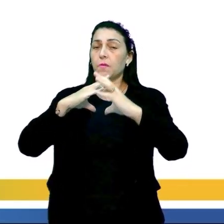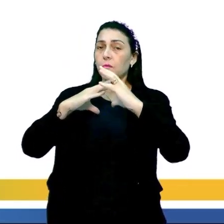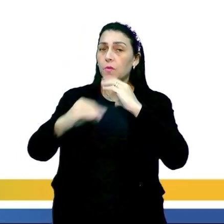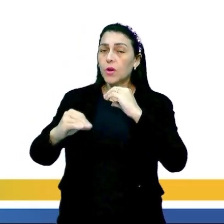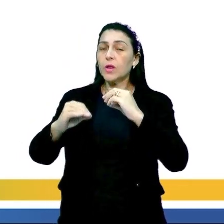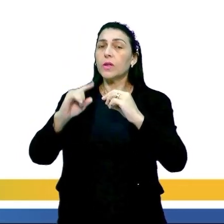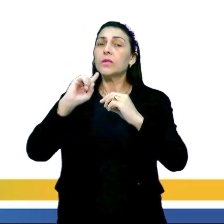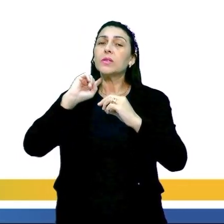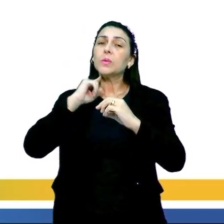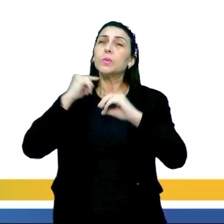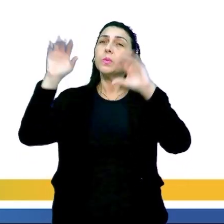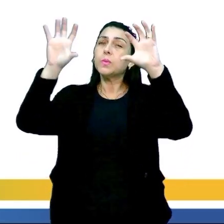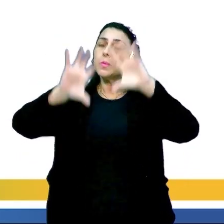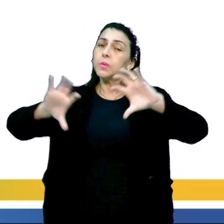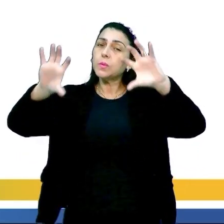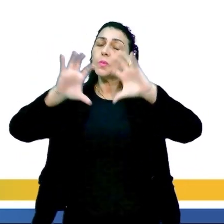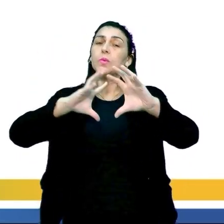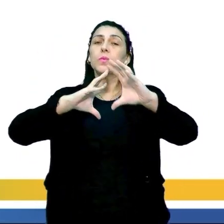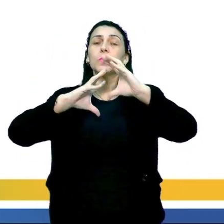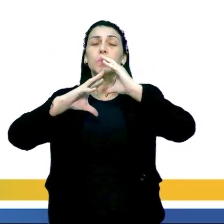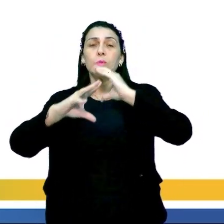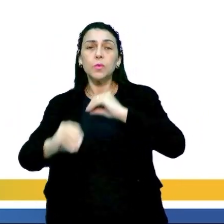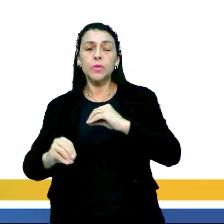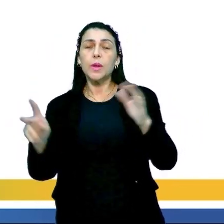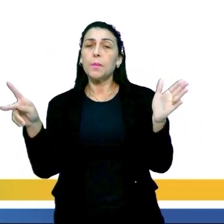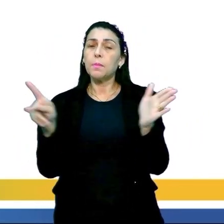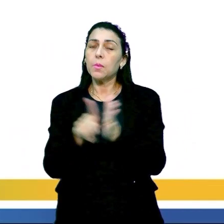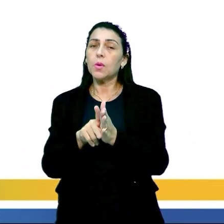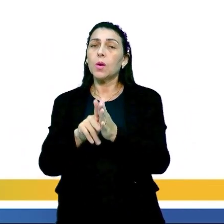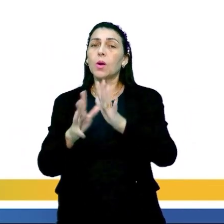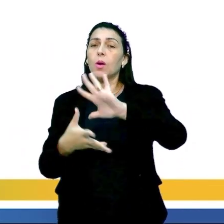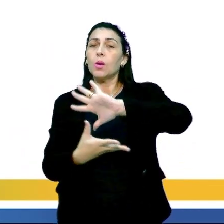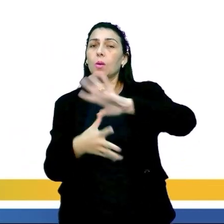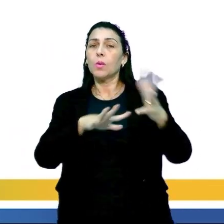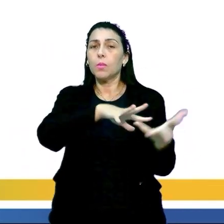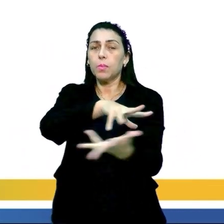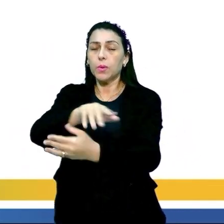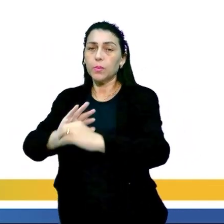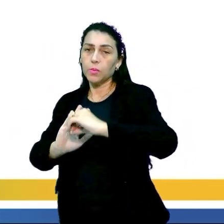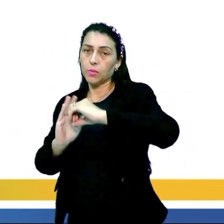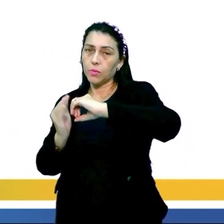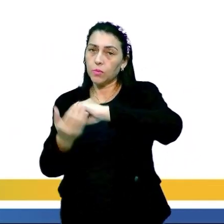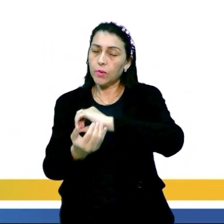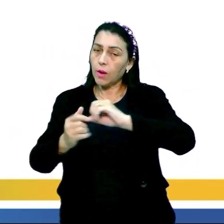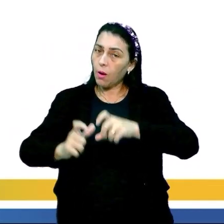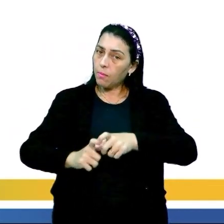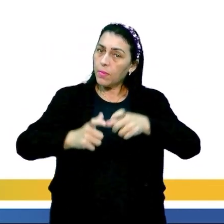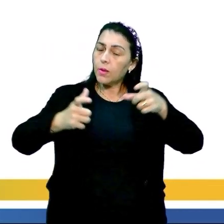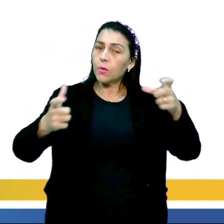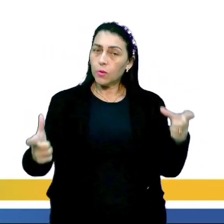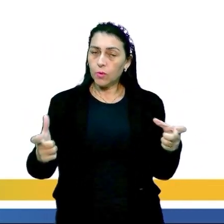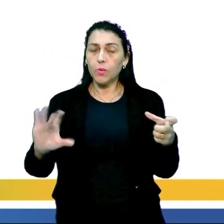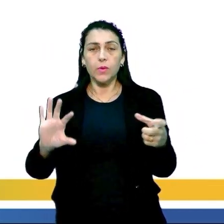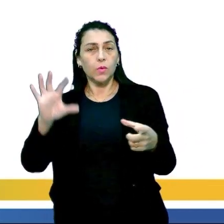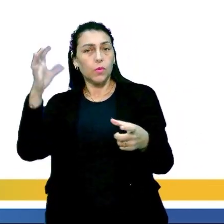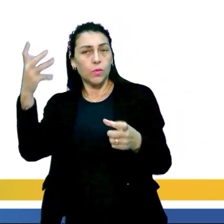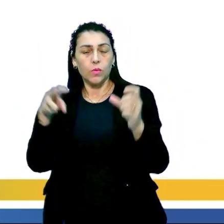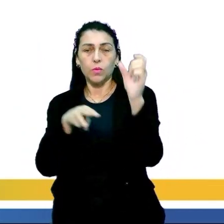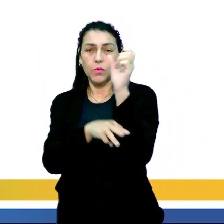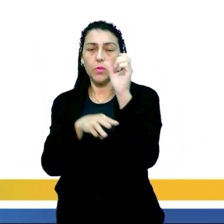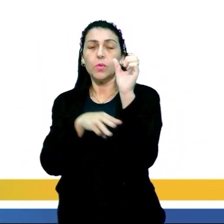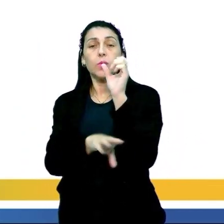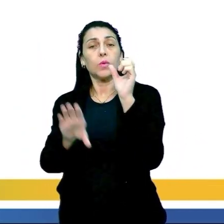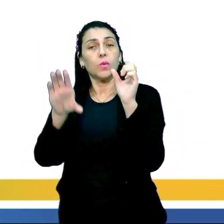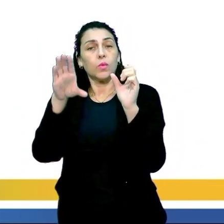da poluição, fugindo da, como eu disse, da própria pandemia do coronavírus, isso aumentou, esse fenômeno do êxodo urbano aumentou